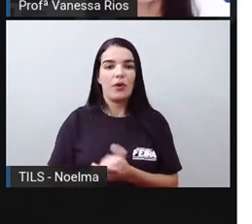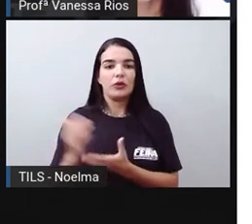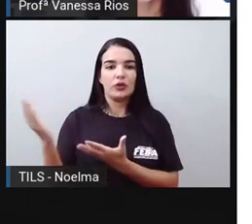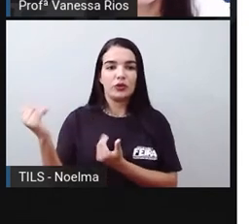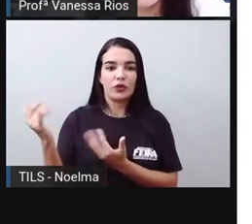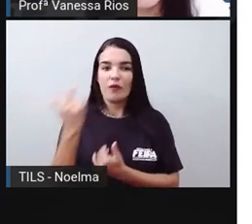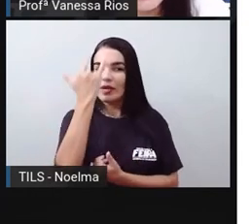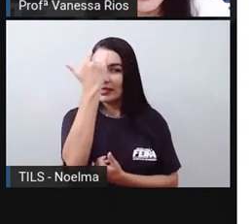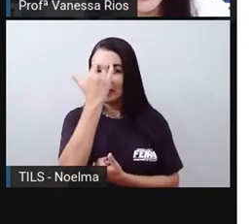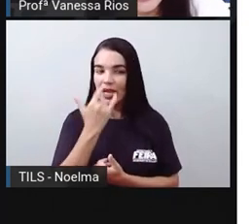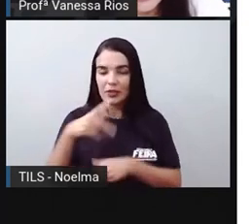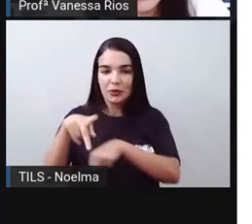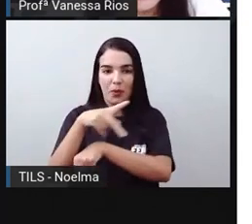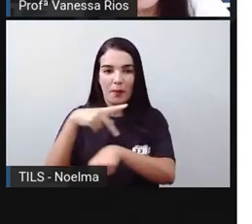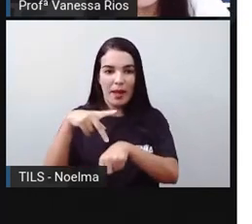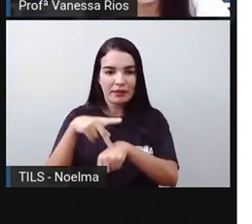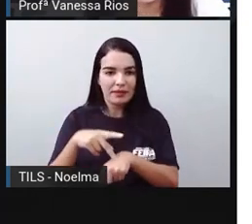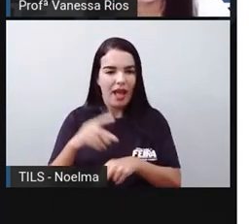de Valentim